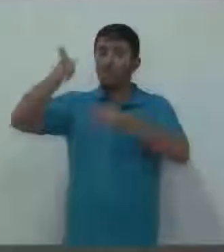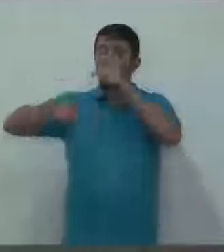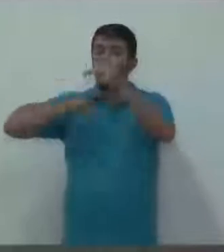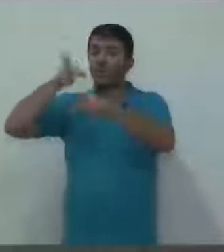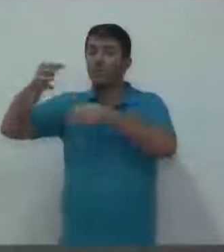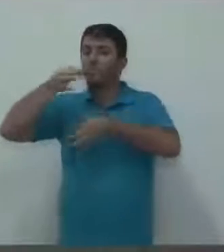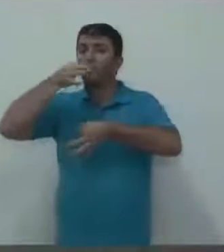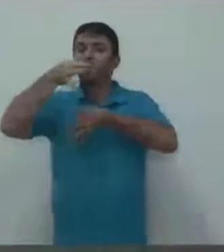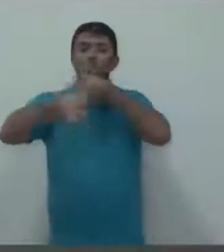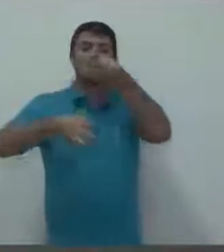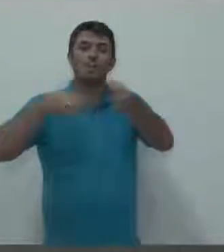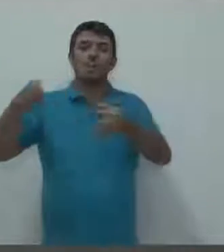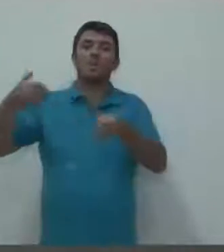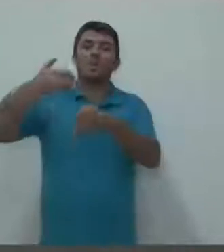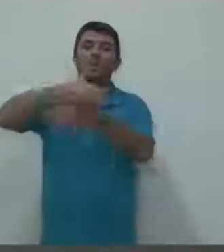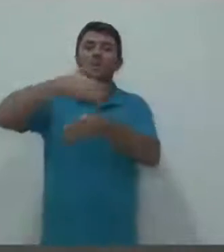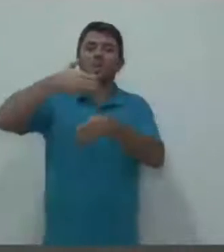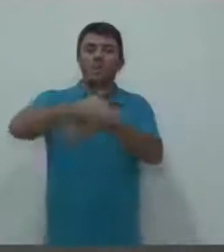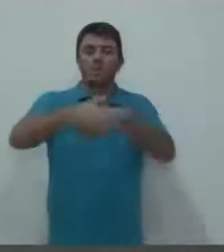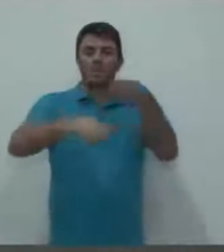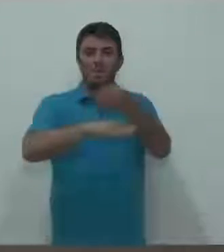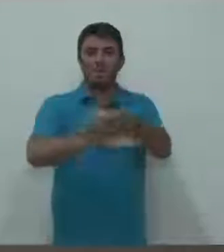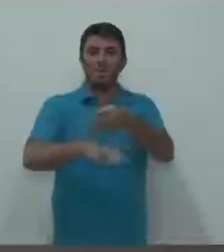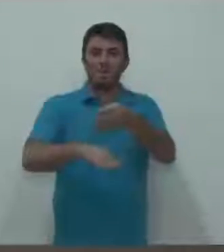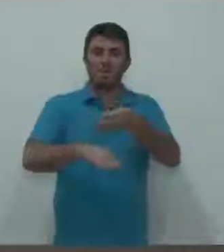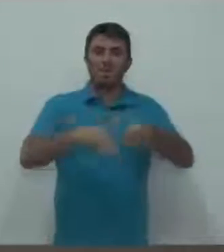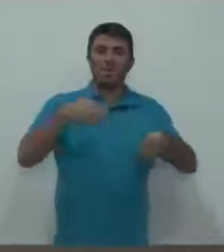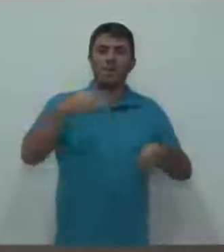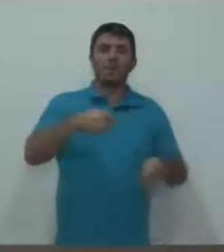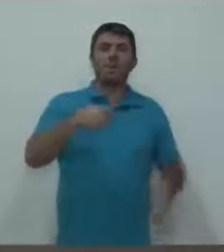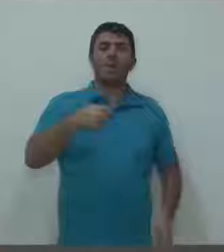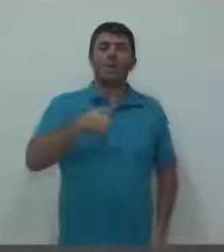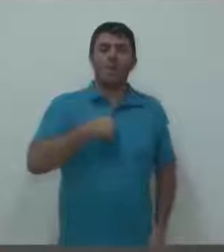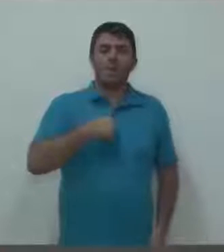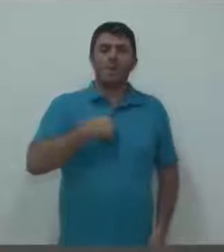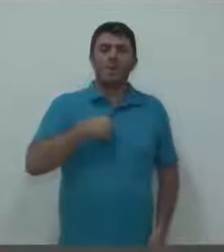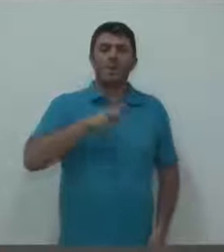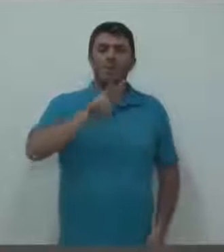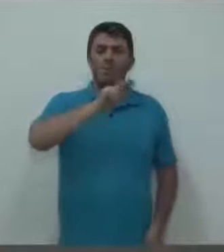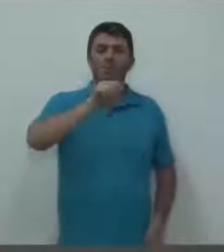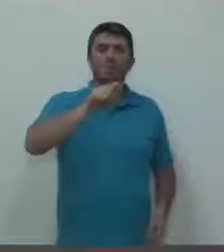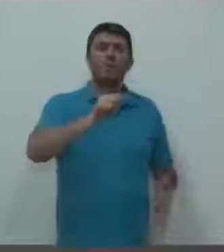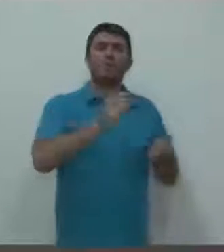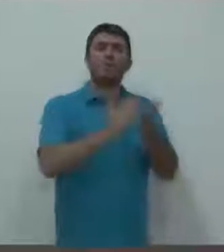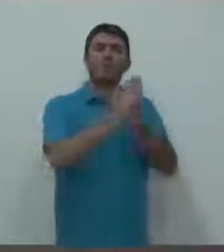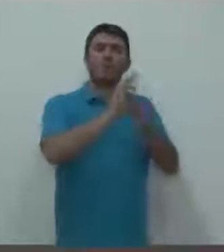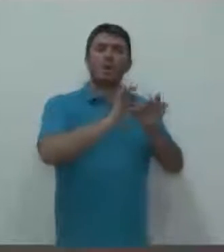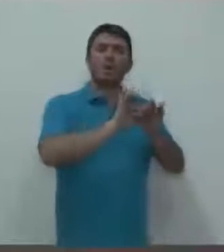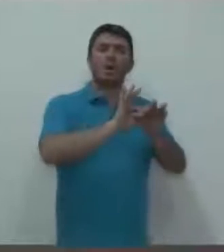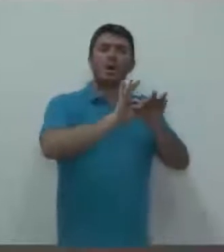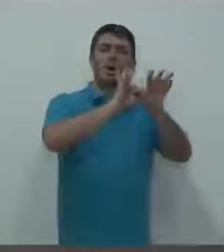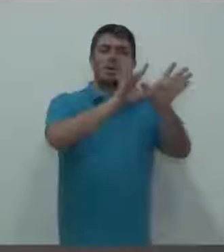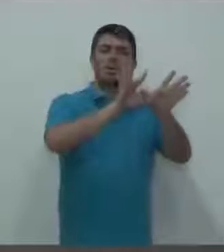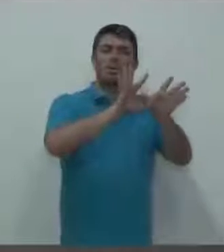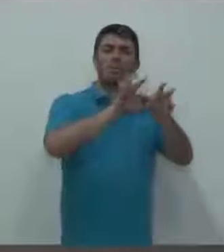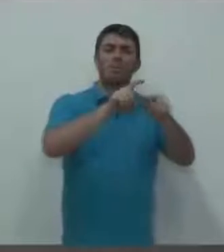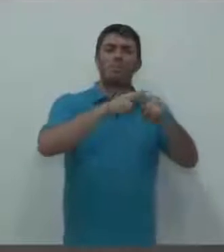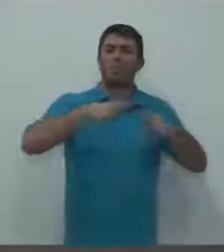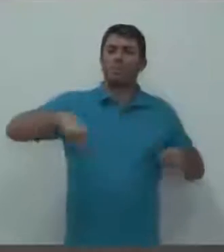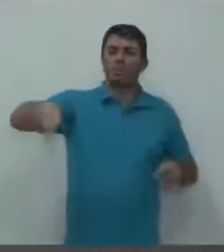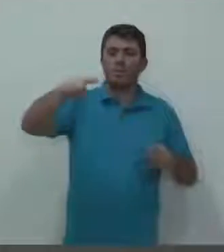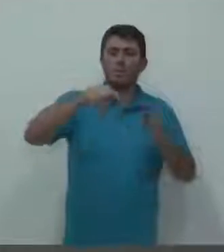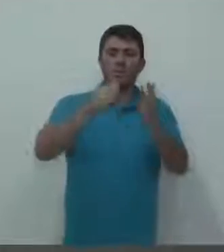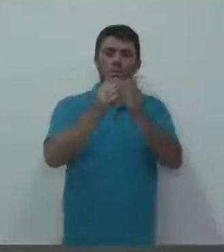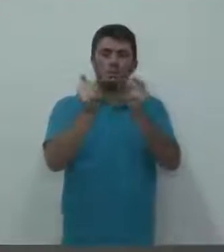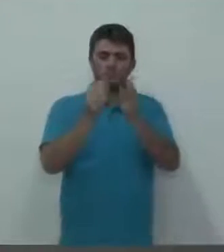outras pessoas participaram, tá? Então eu venho falar que eu vou estar aprovando conforme o pedido de vocês,